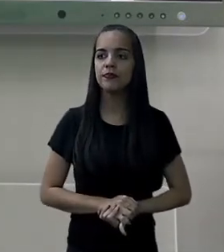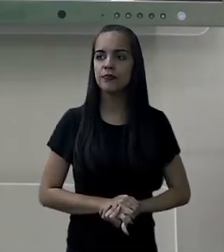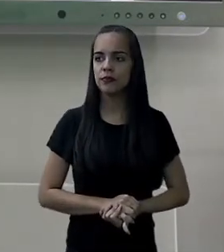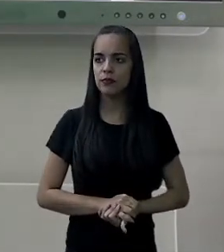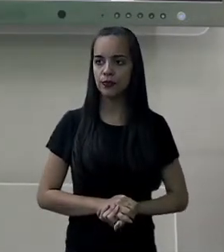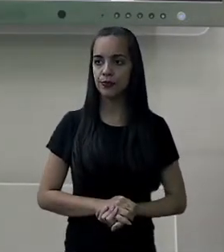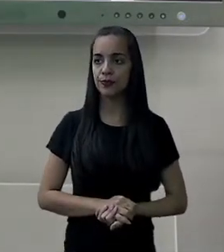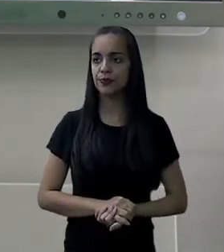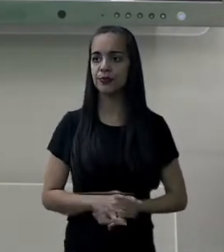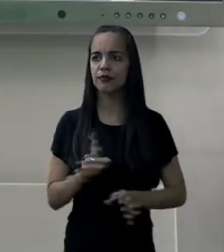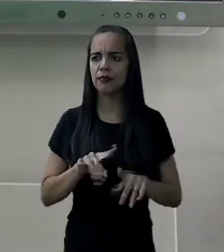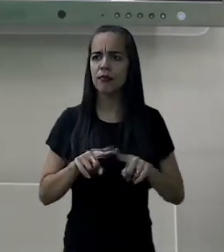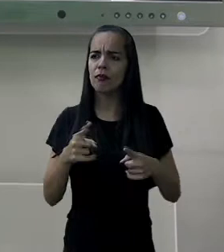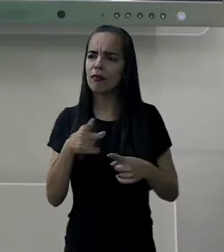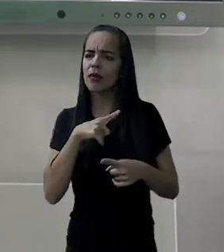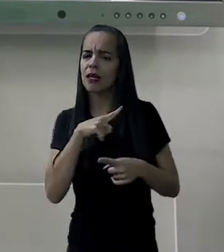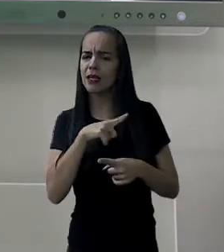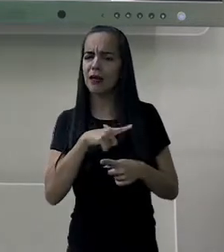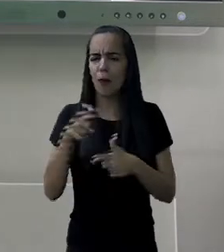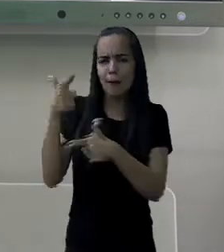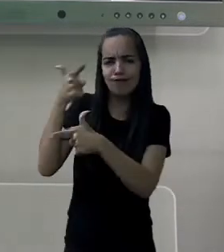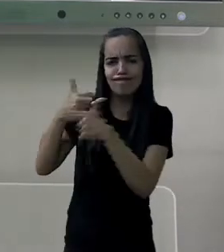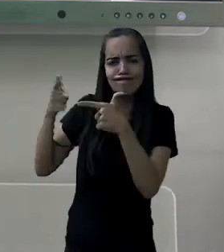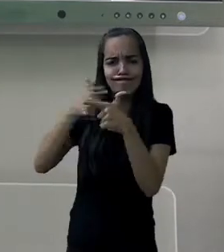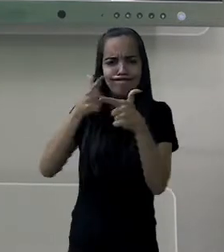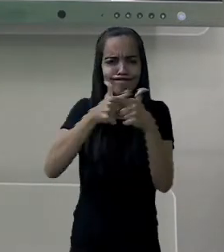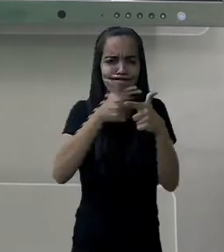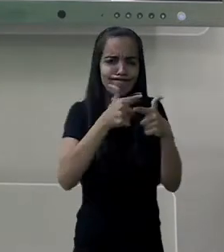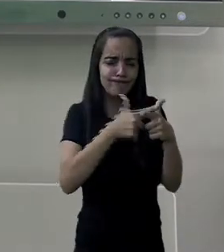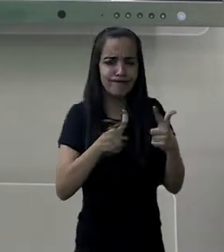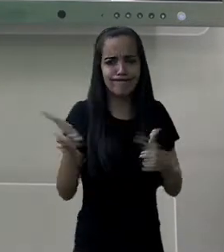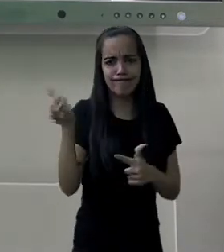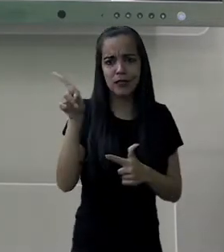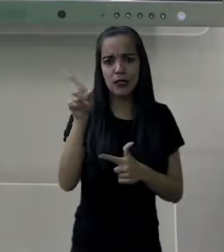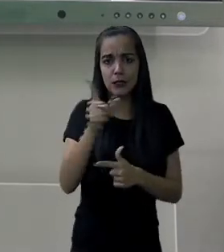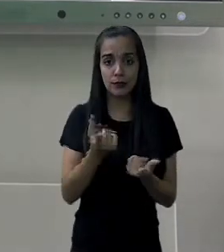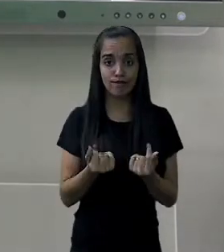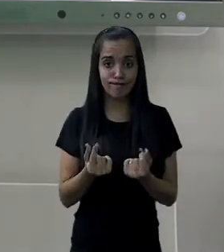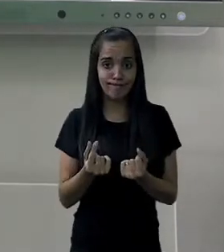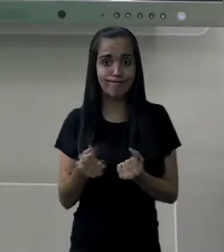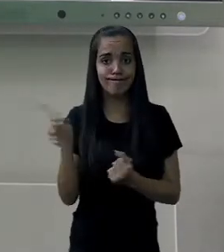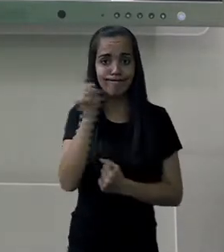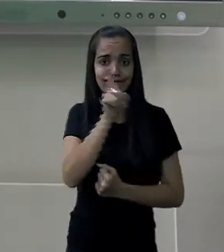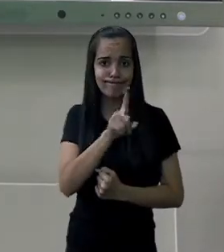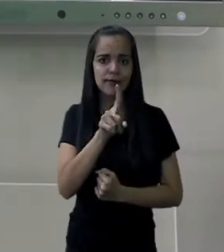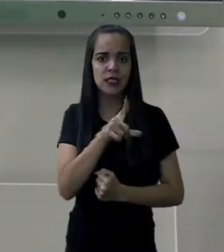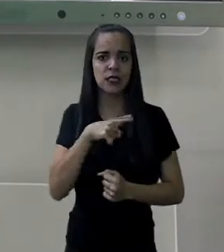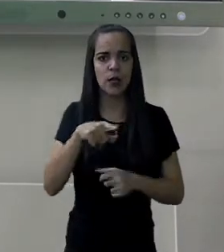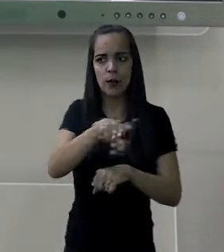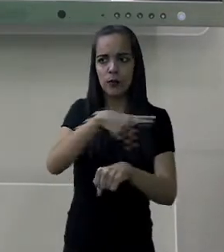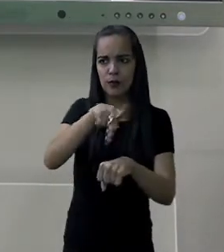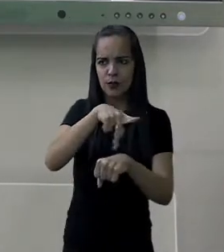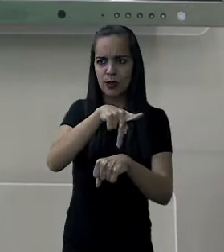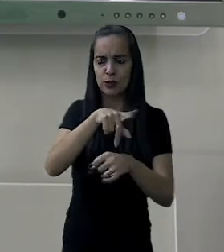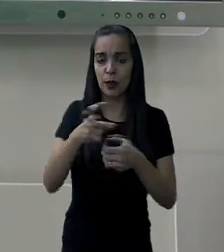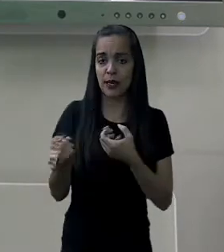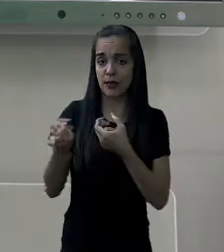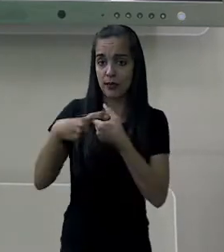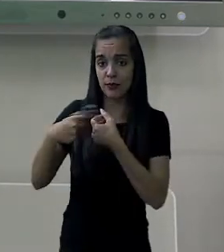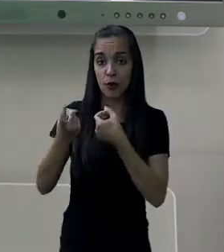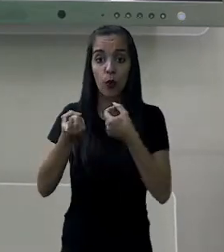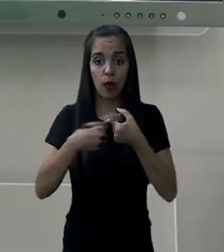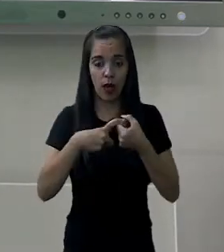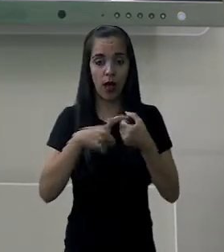Ok? Apesar da crise financeira e social que alguns países membros da